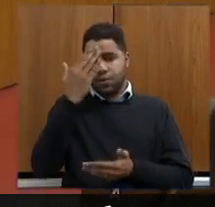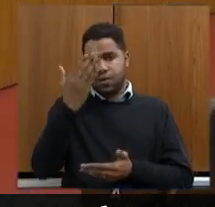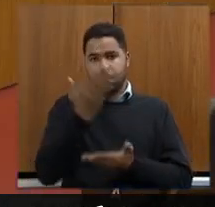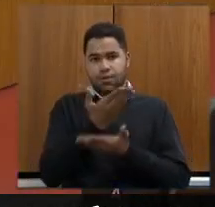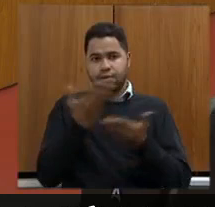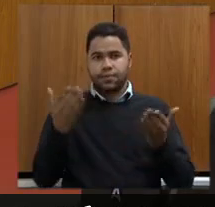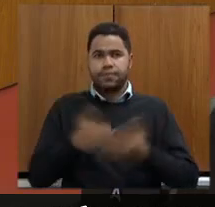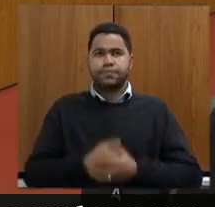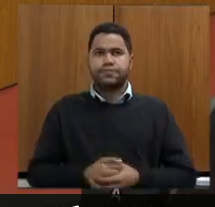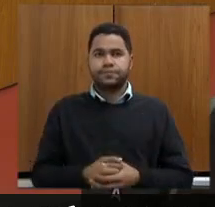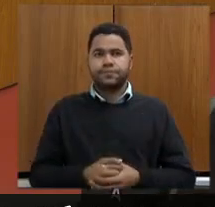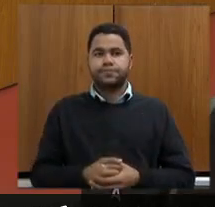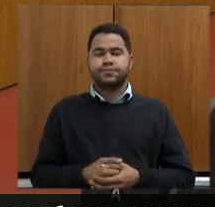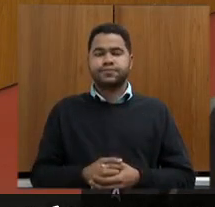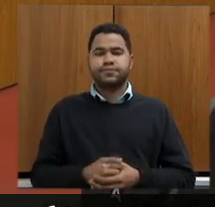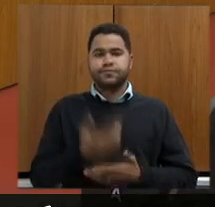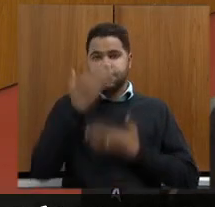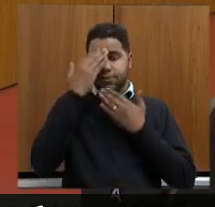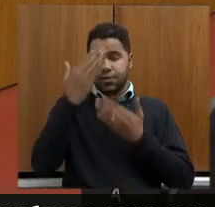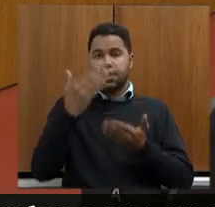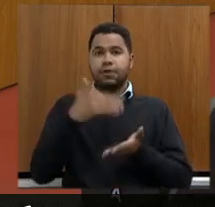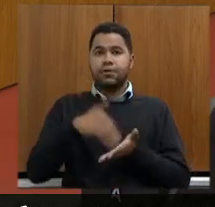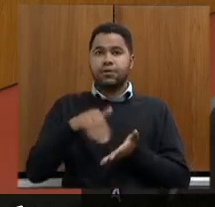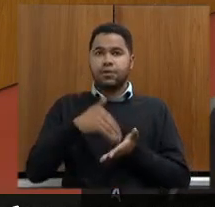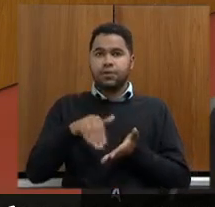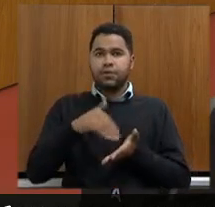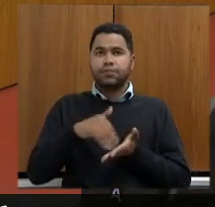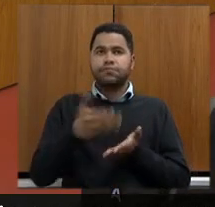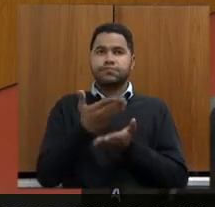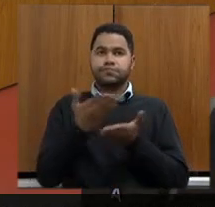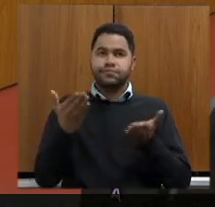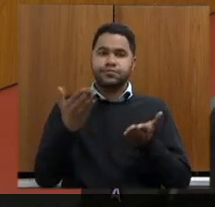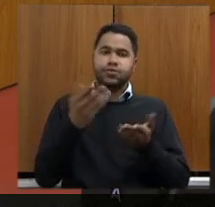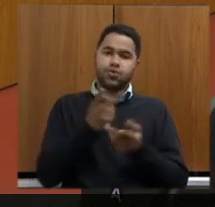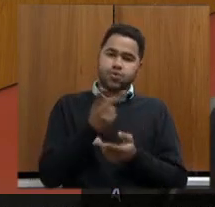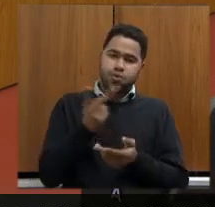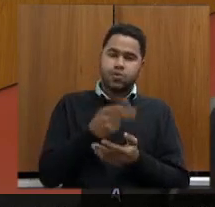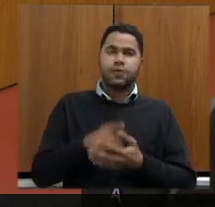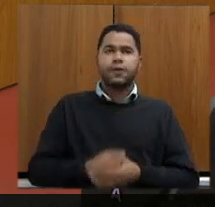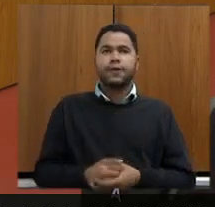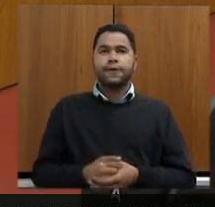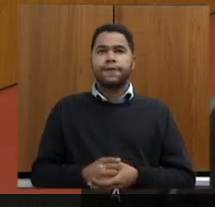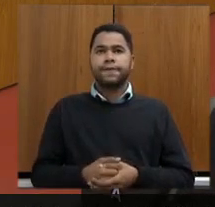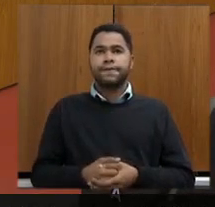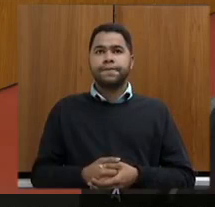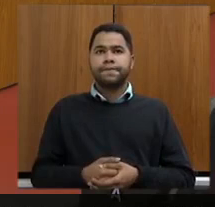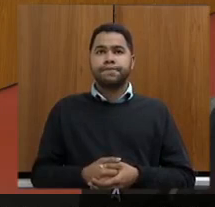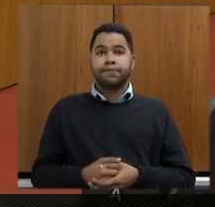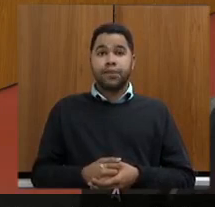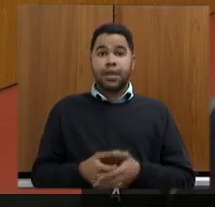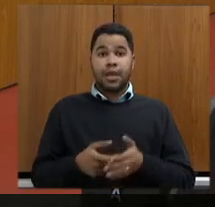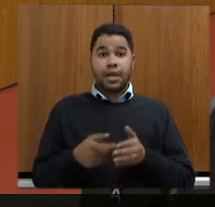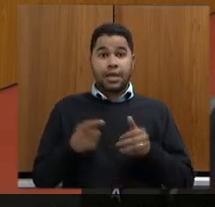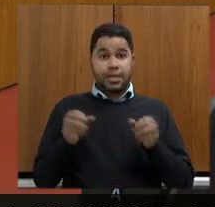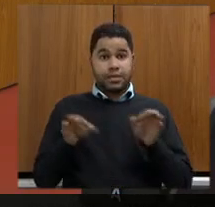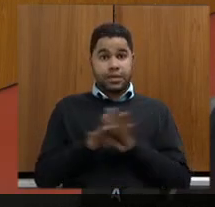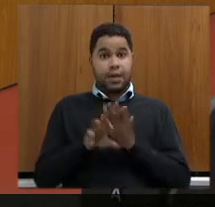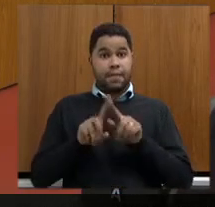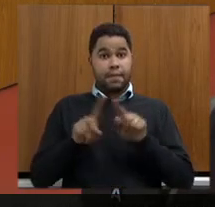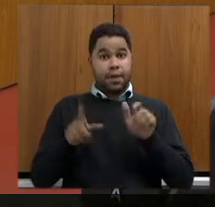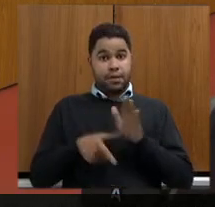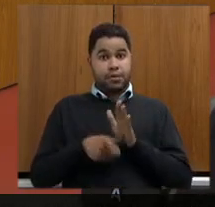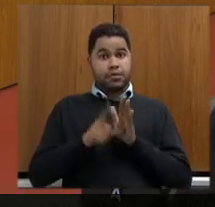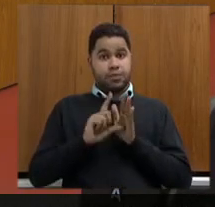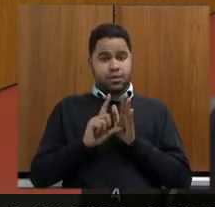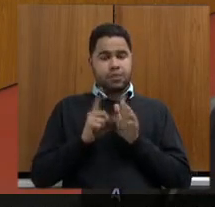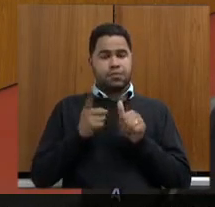todos o melhor secretário secretário também é antes de encerrar eu tenho que conversar